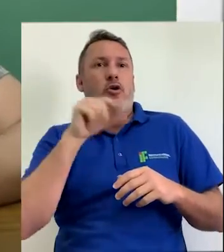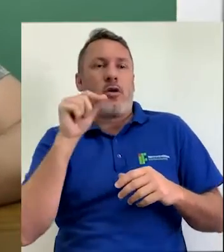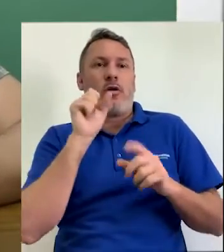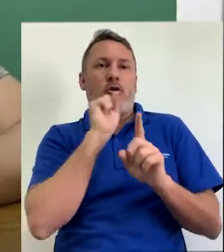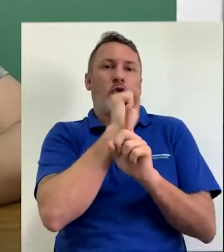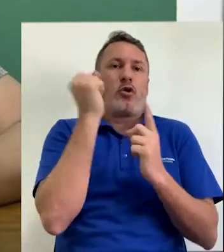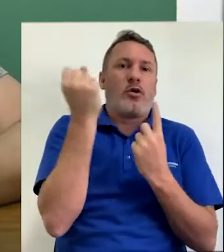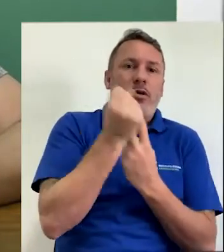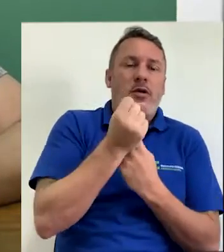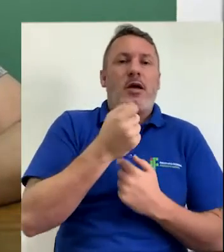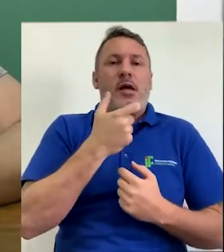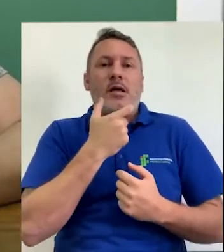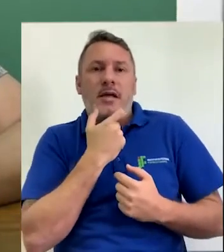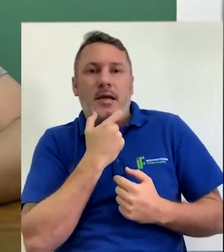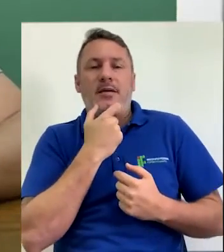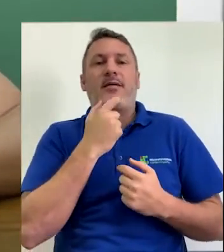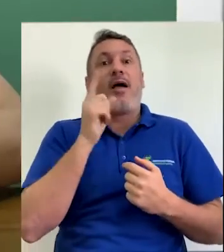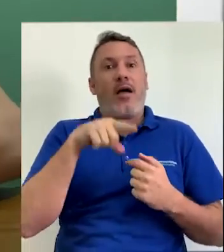e inglês.